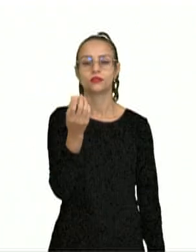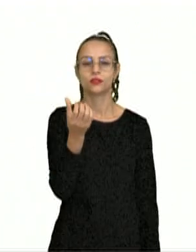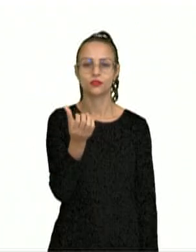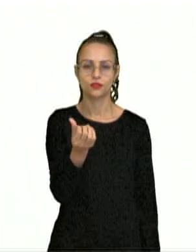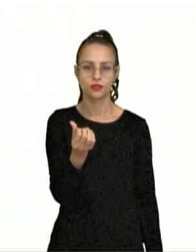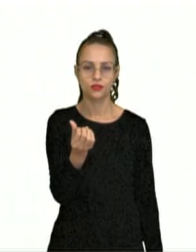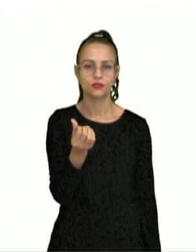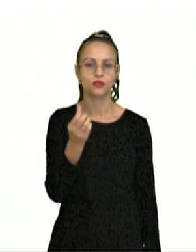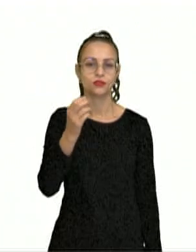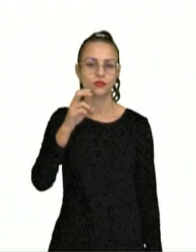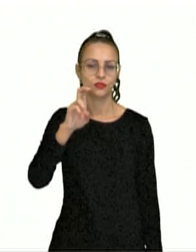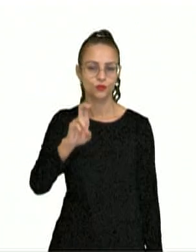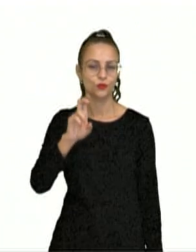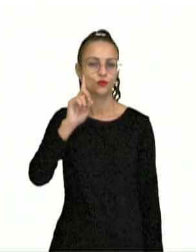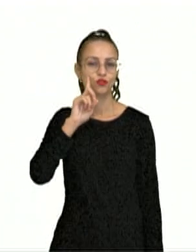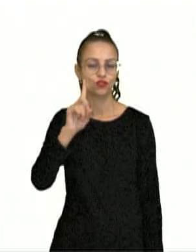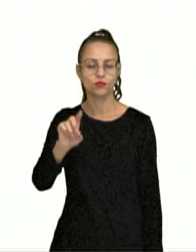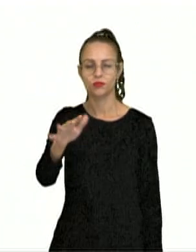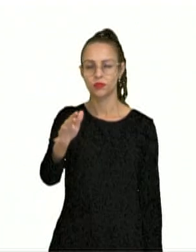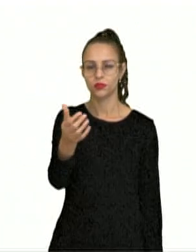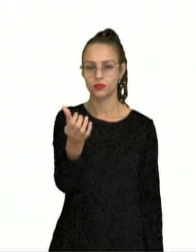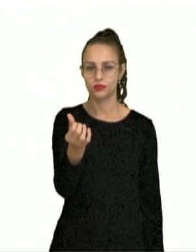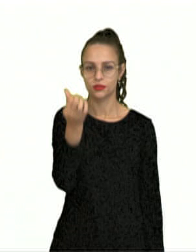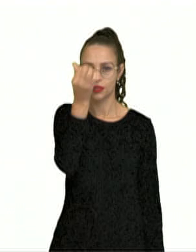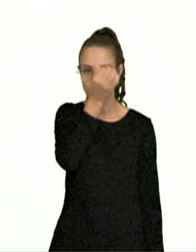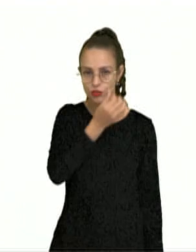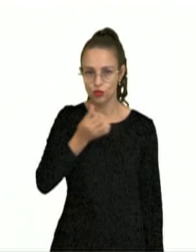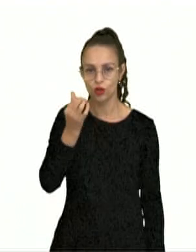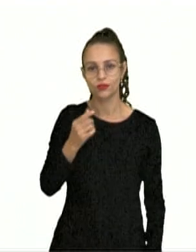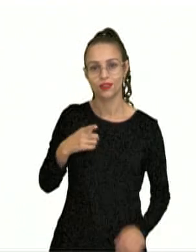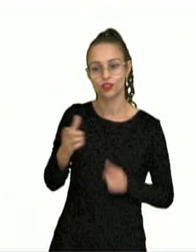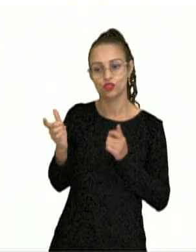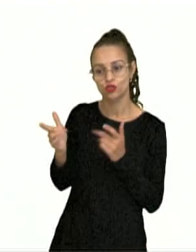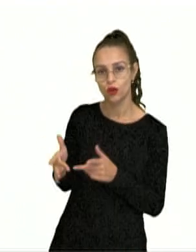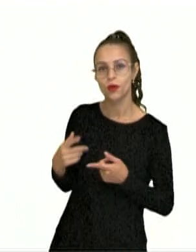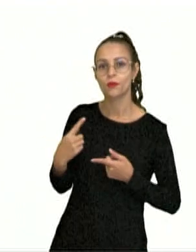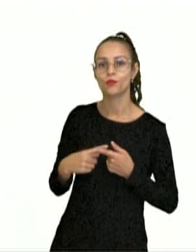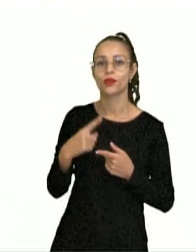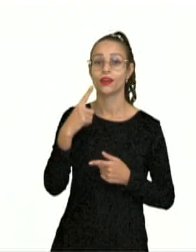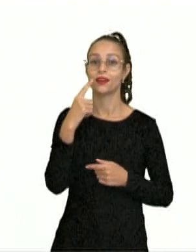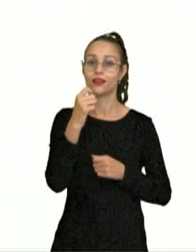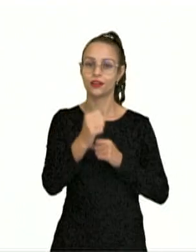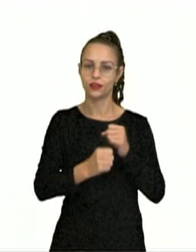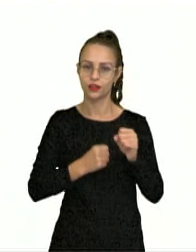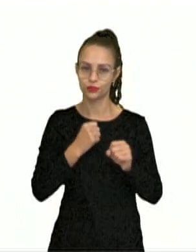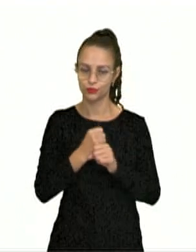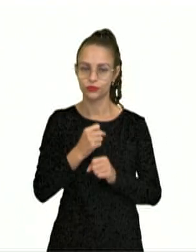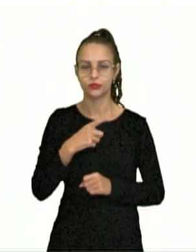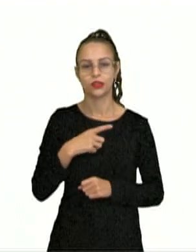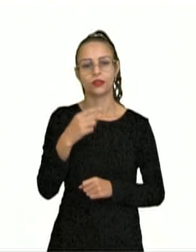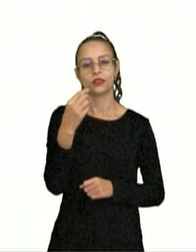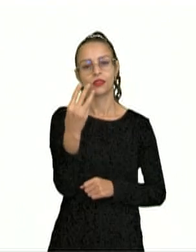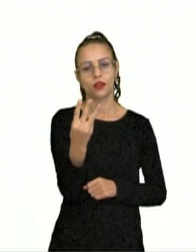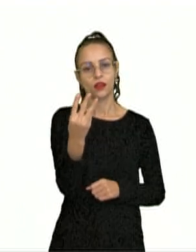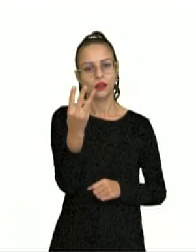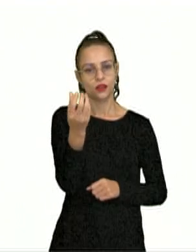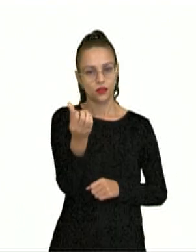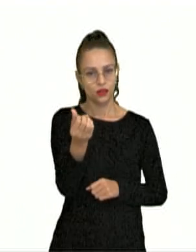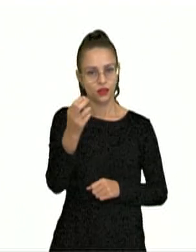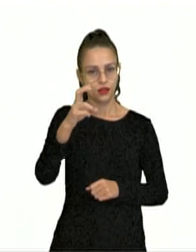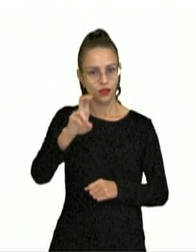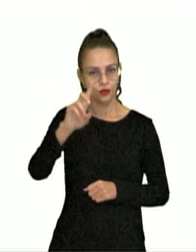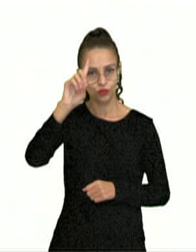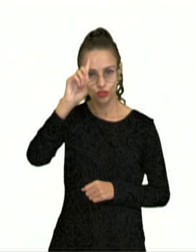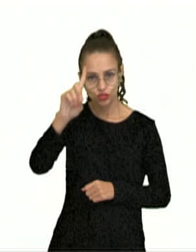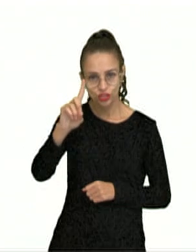6 horas aproximadamente. Existe uma sobra ali, porque o nosso ano tem 365 dias. Cada ano